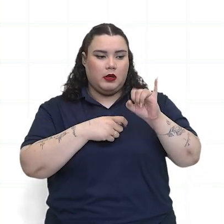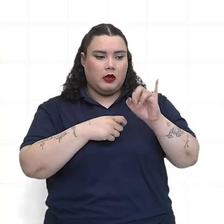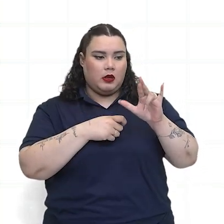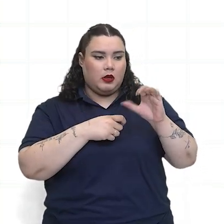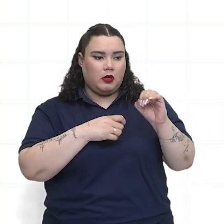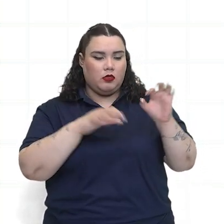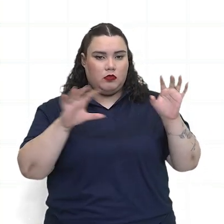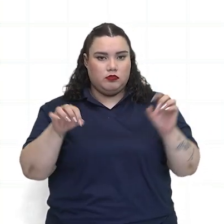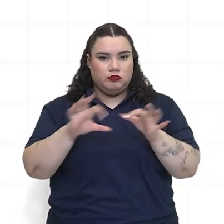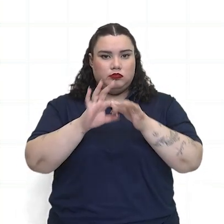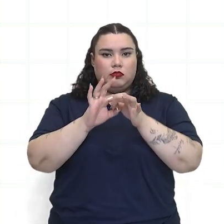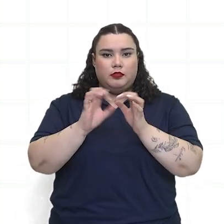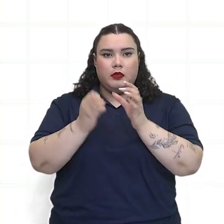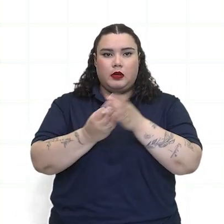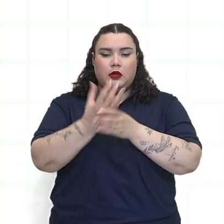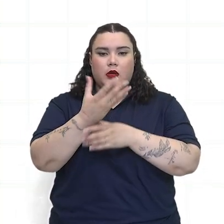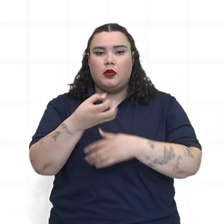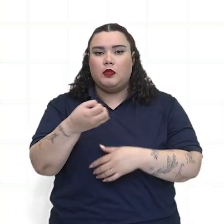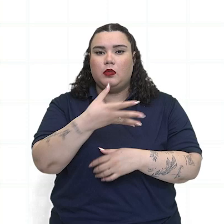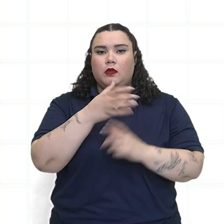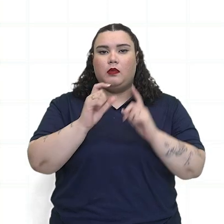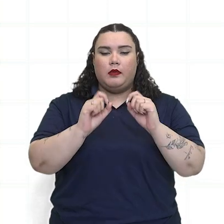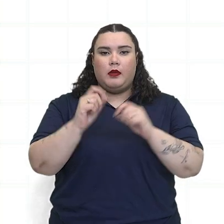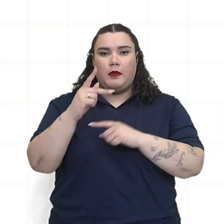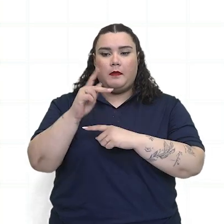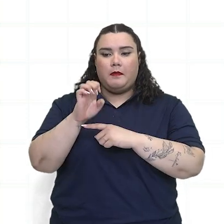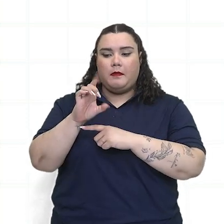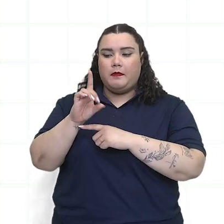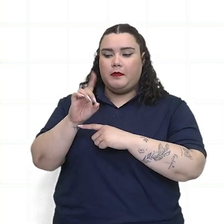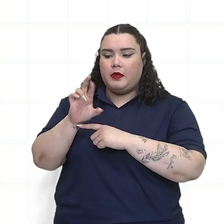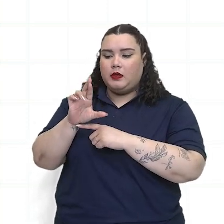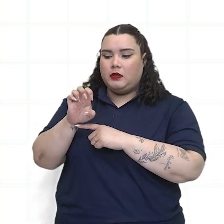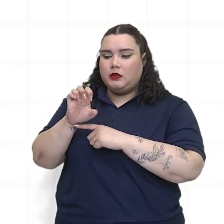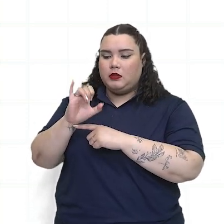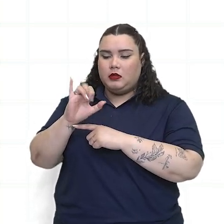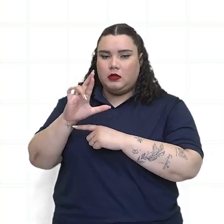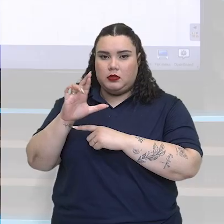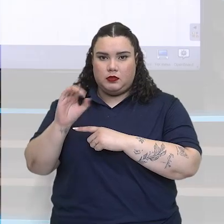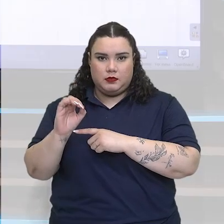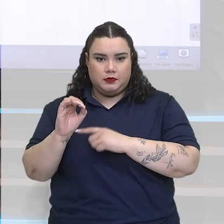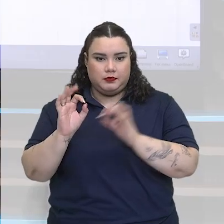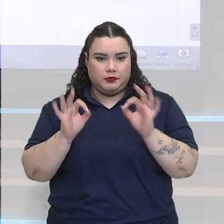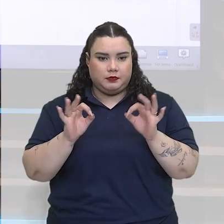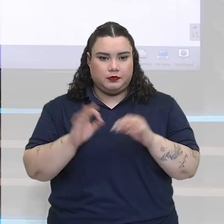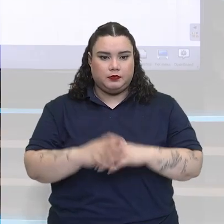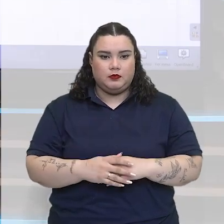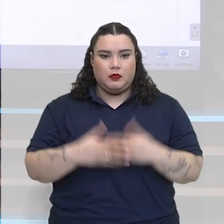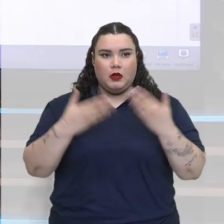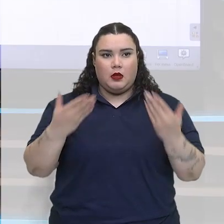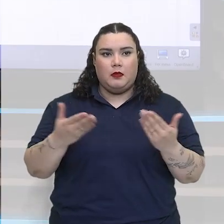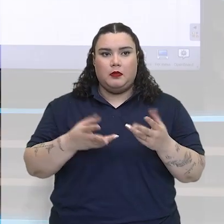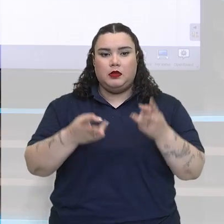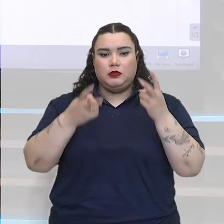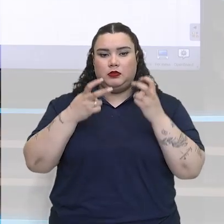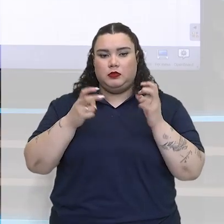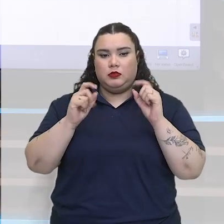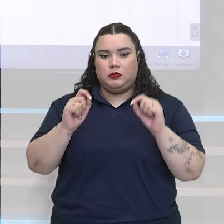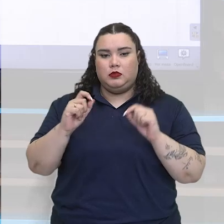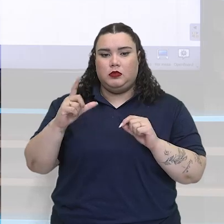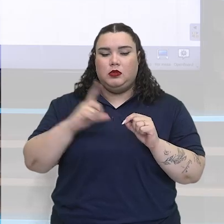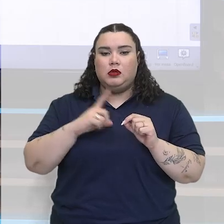nova, pedreiro. O que você tem que observar aqui? Que então, quando eu acrescento